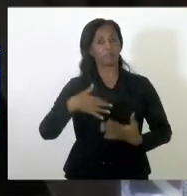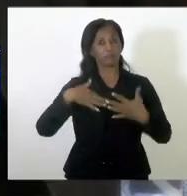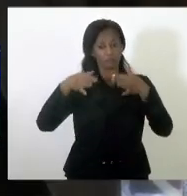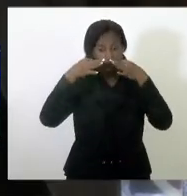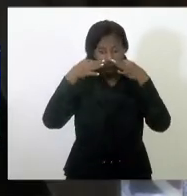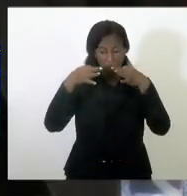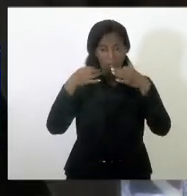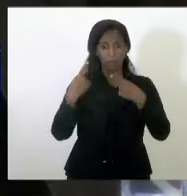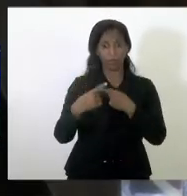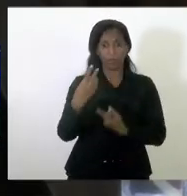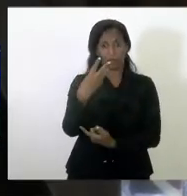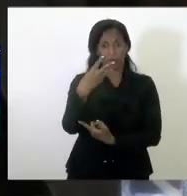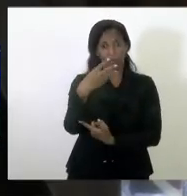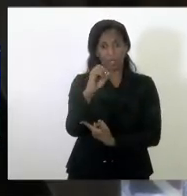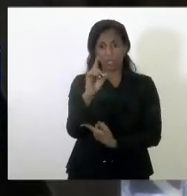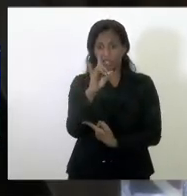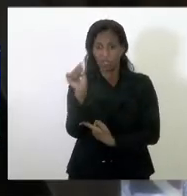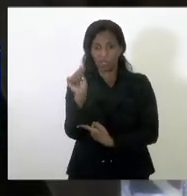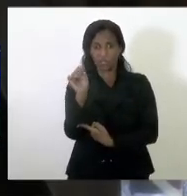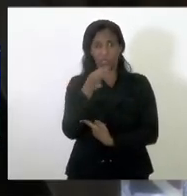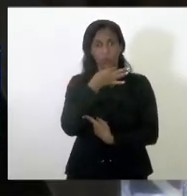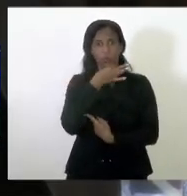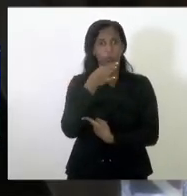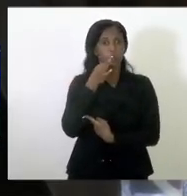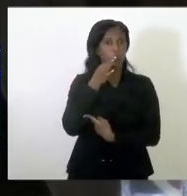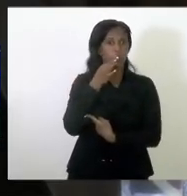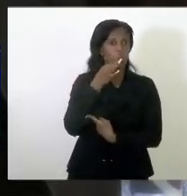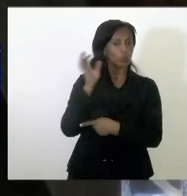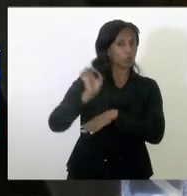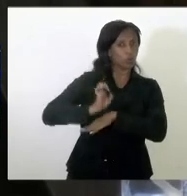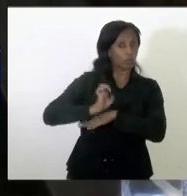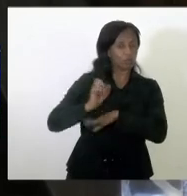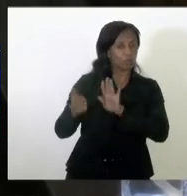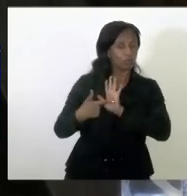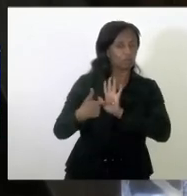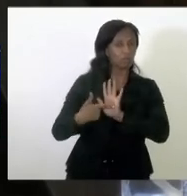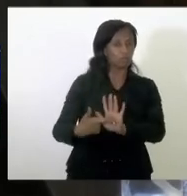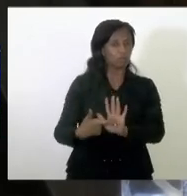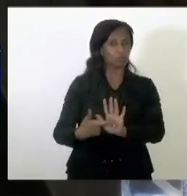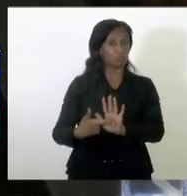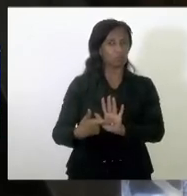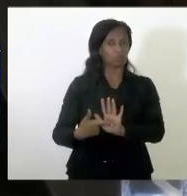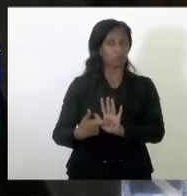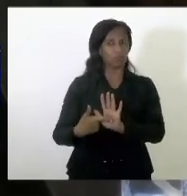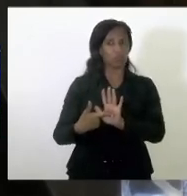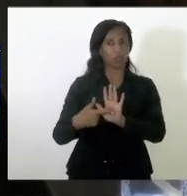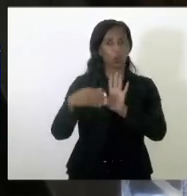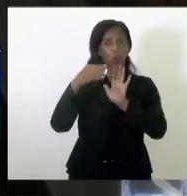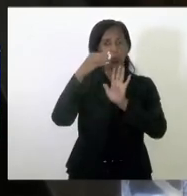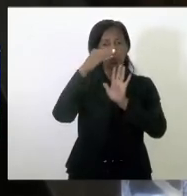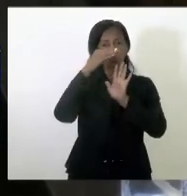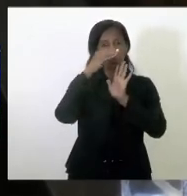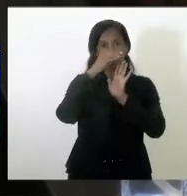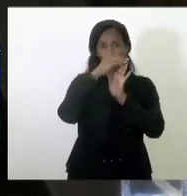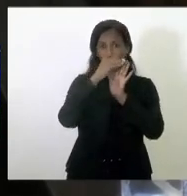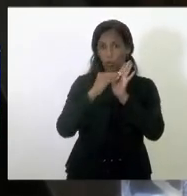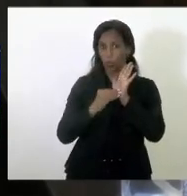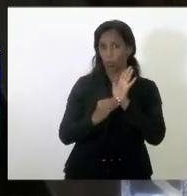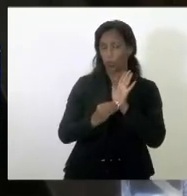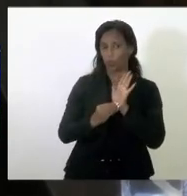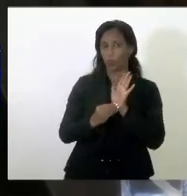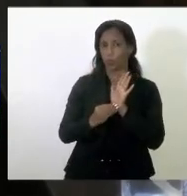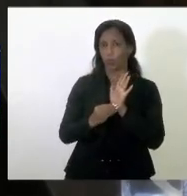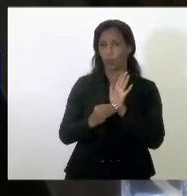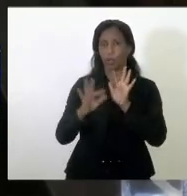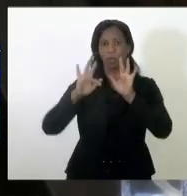porque daqui a 30 dias, Tia Ju, o Estado vai apresentar, teria que apresentar no contexto dessas entregas periódicas